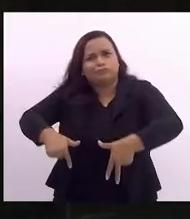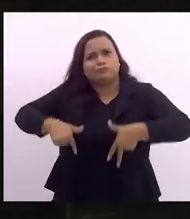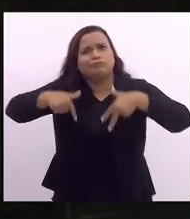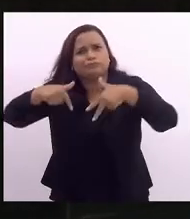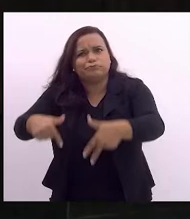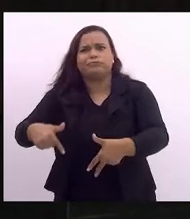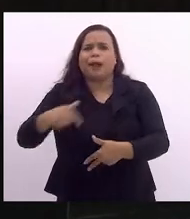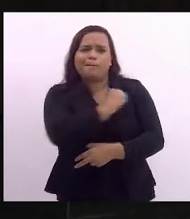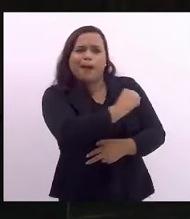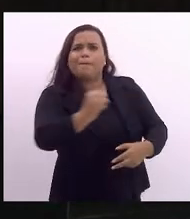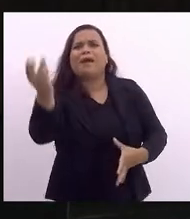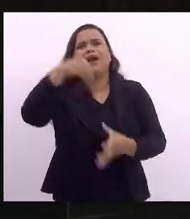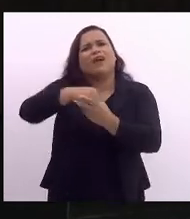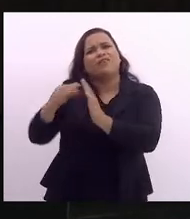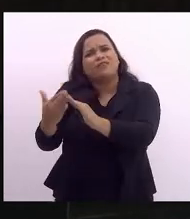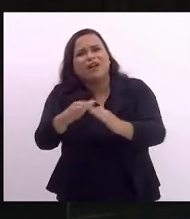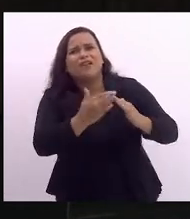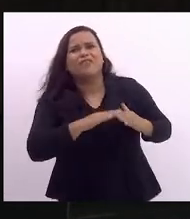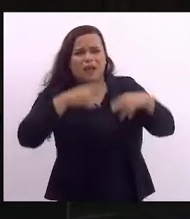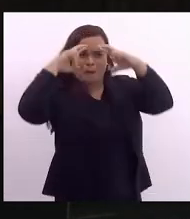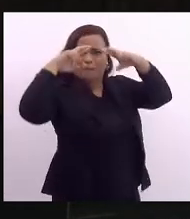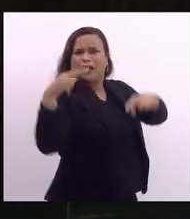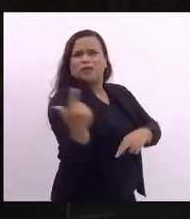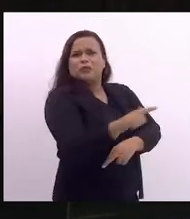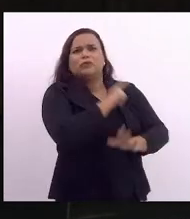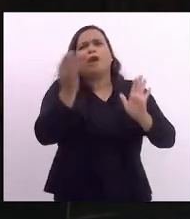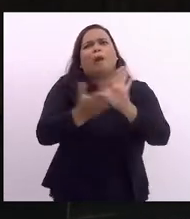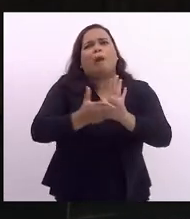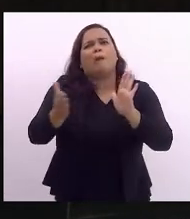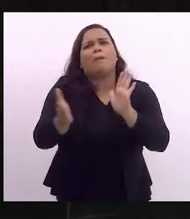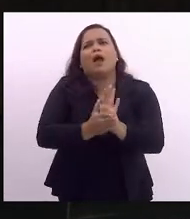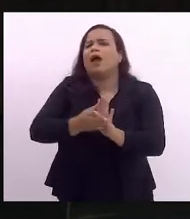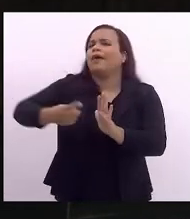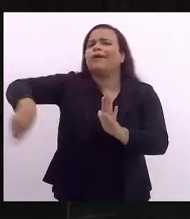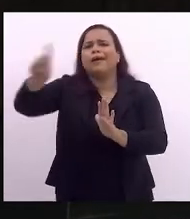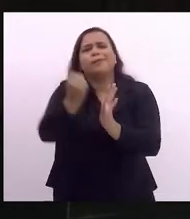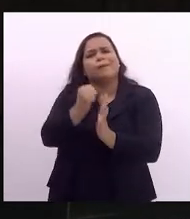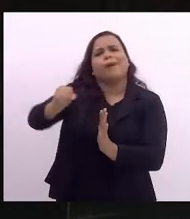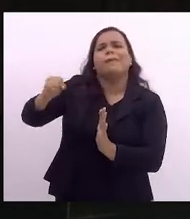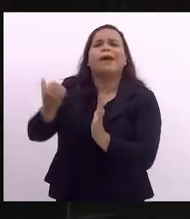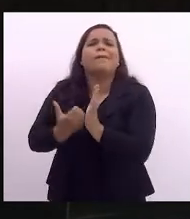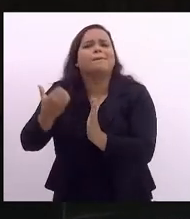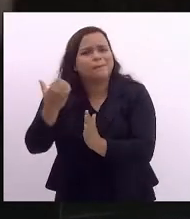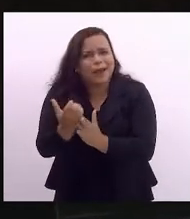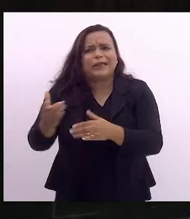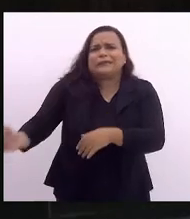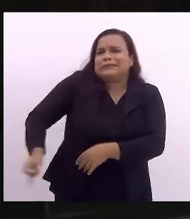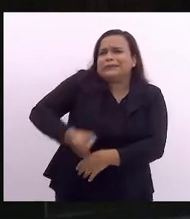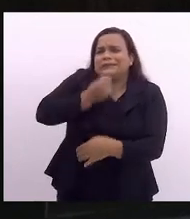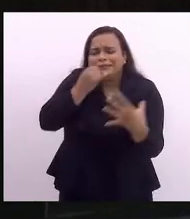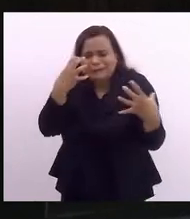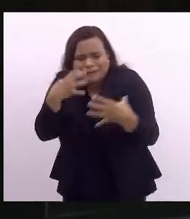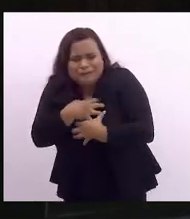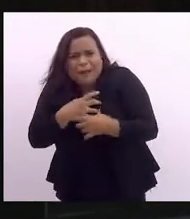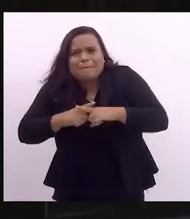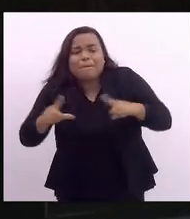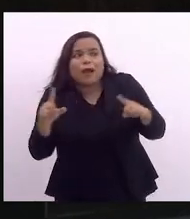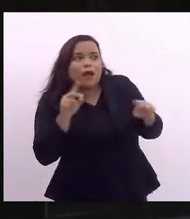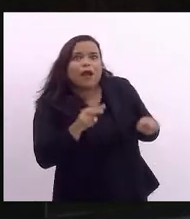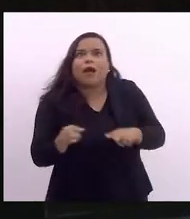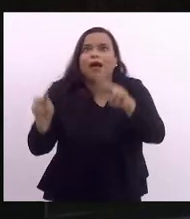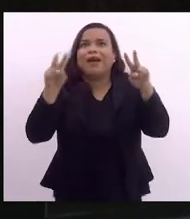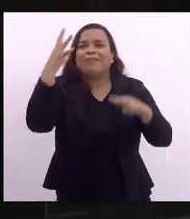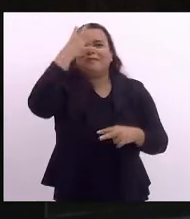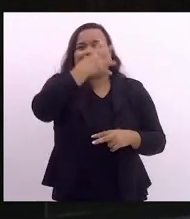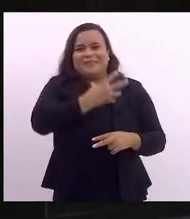favela. De respeito gerou cobrança, que só trouxe mais matança. Que fez a cena ser triste, porém de paisagem bela. Saudade ficar